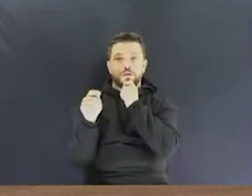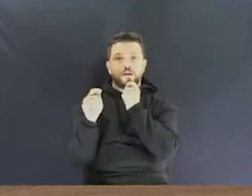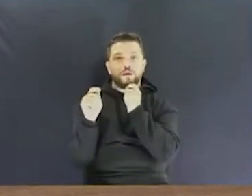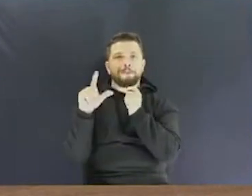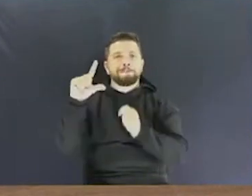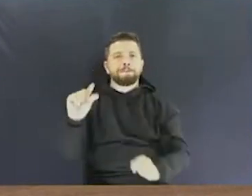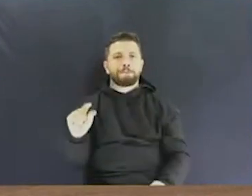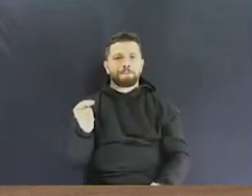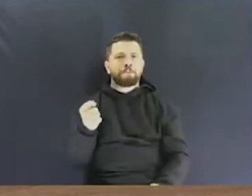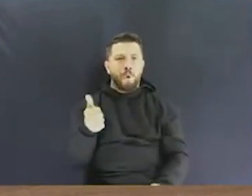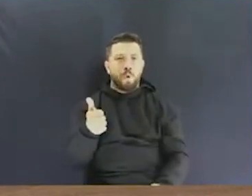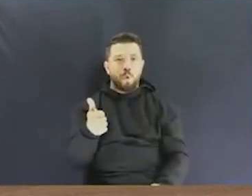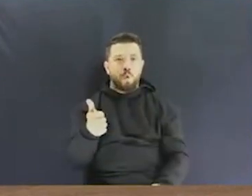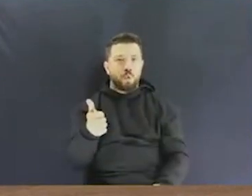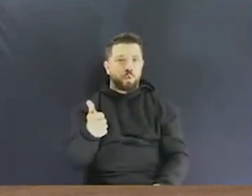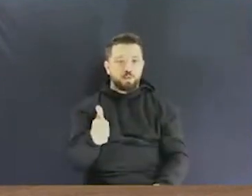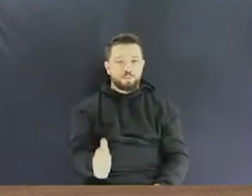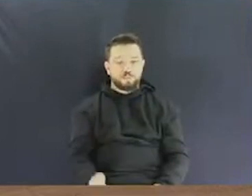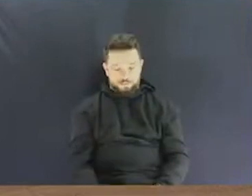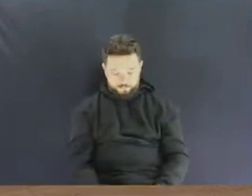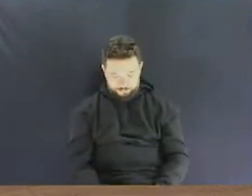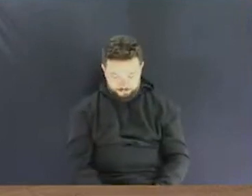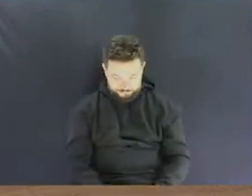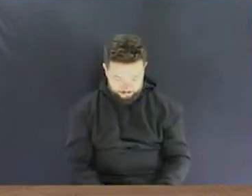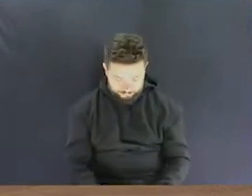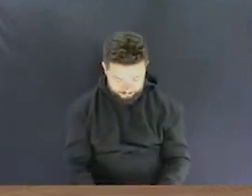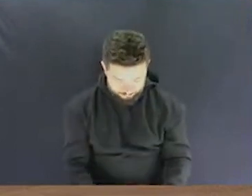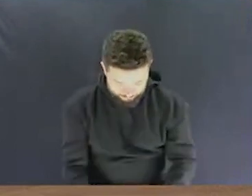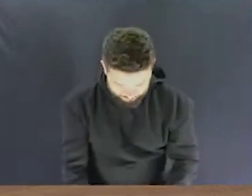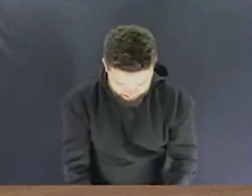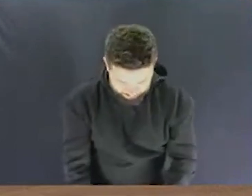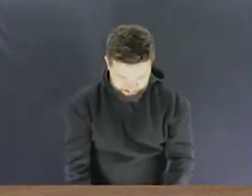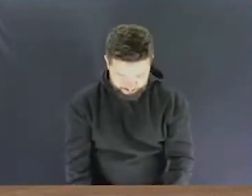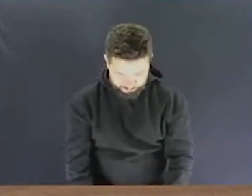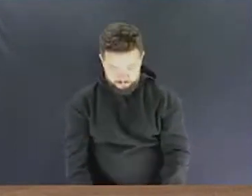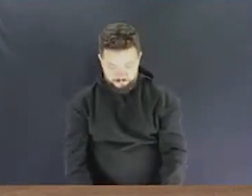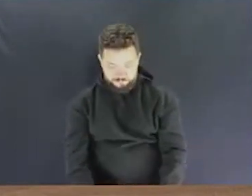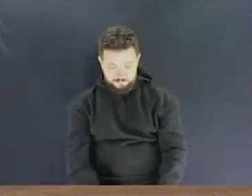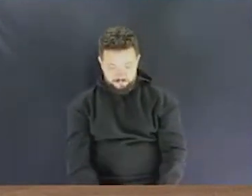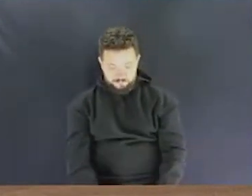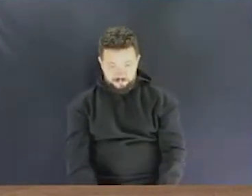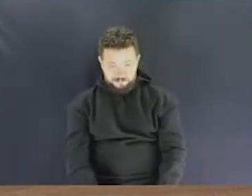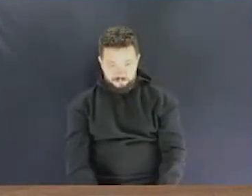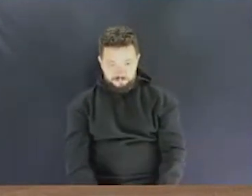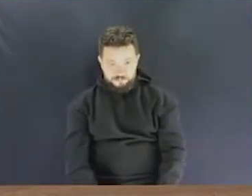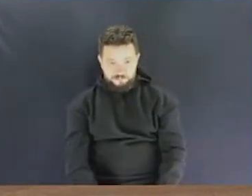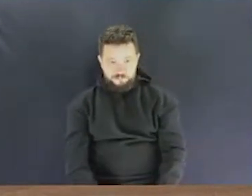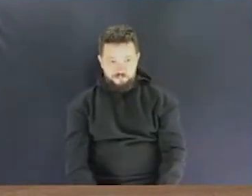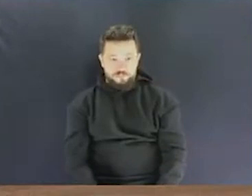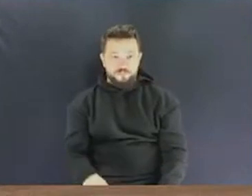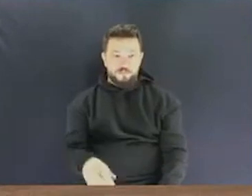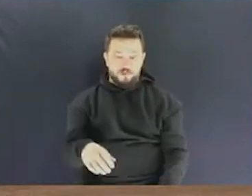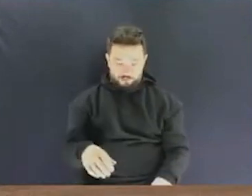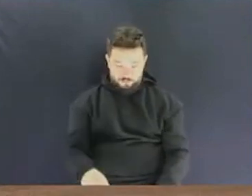que está abaixo daquilo que seria. A preocupação é que os valores que são pagos hoje pelo papel, realmente ninguém quer juntar. Então, o que